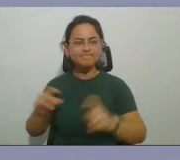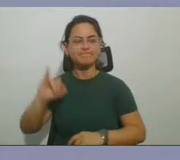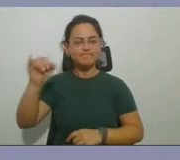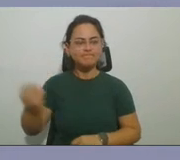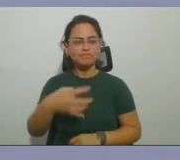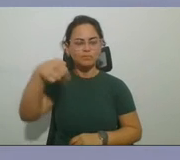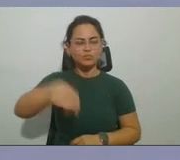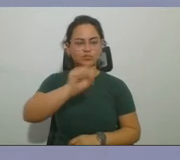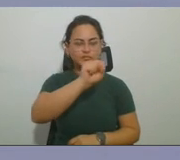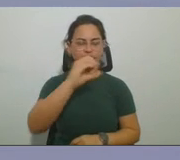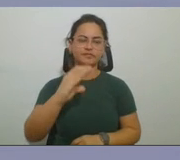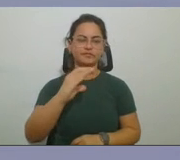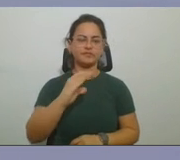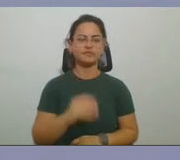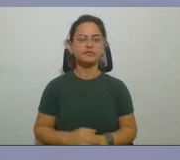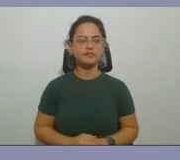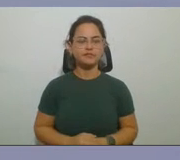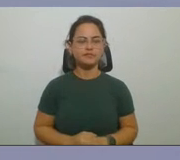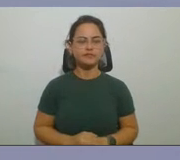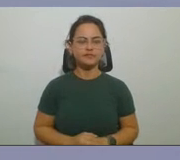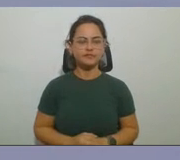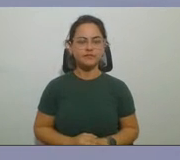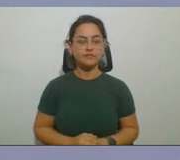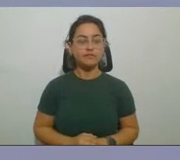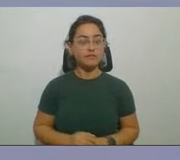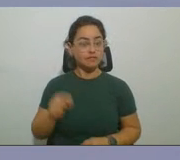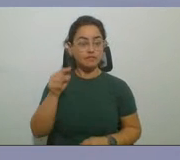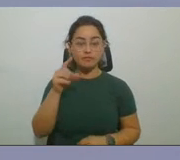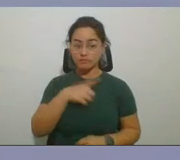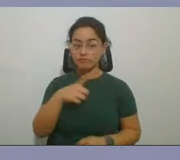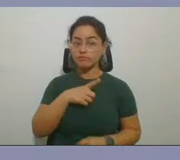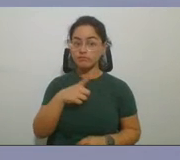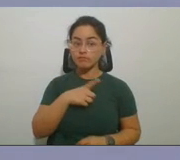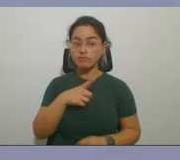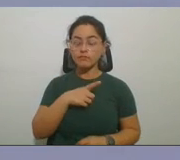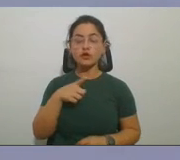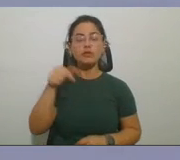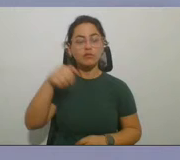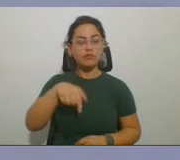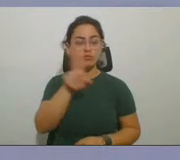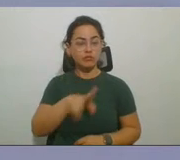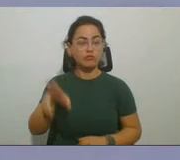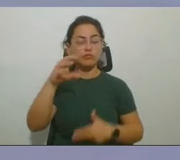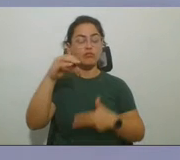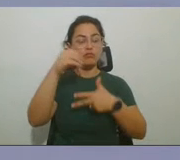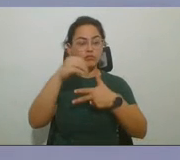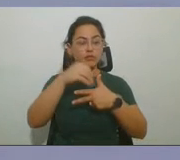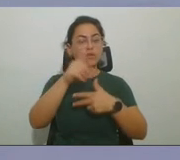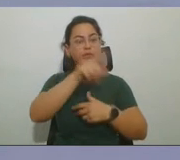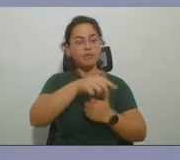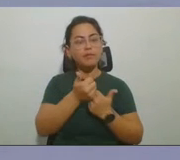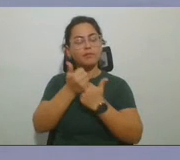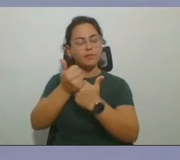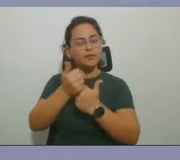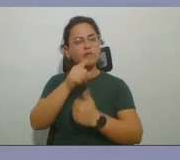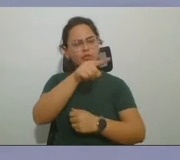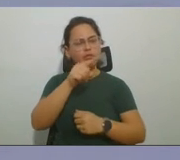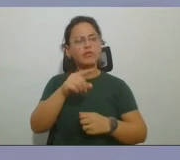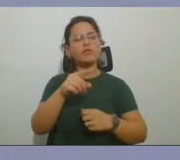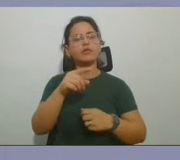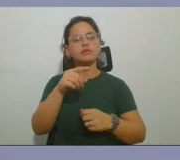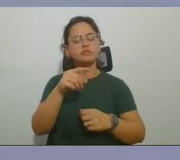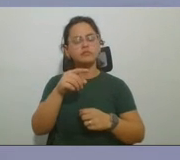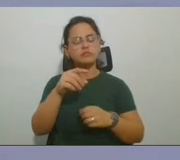estado. Várias são as iniciativas realizadas pela nossa universidade, apoiada por este importante órgão de